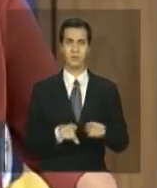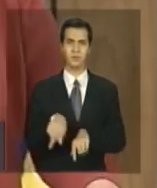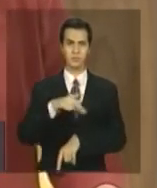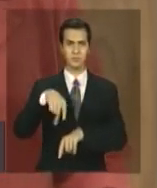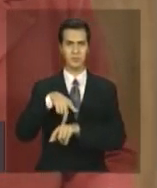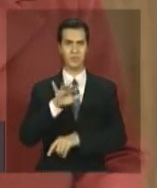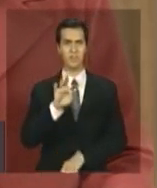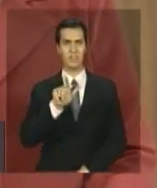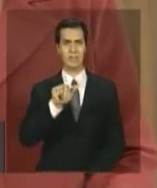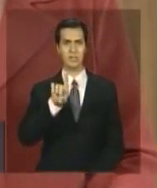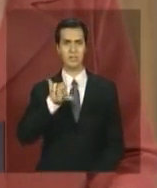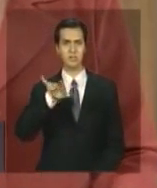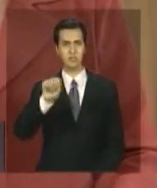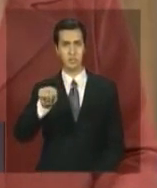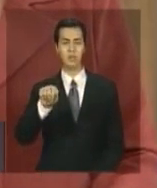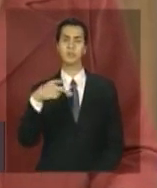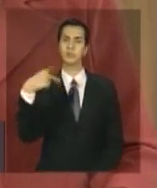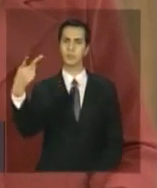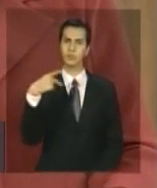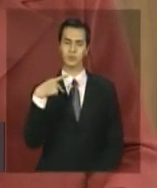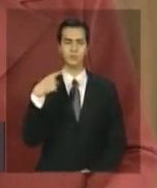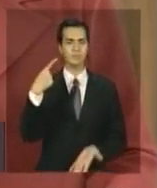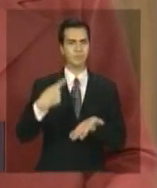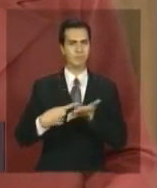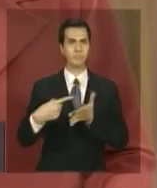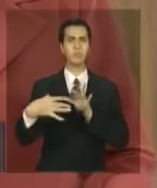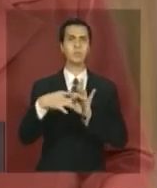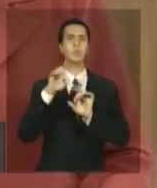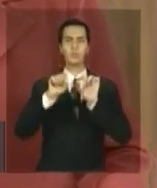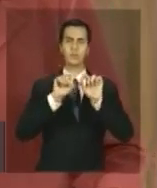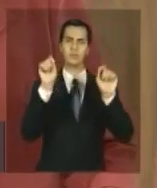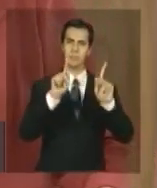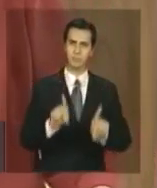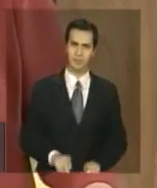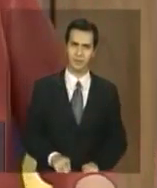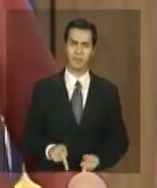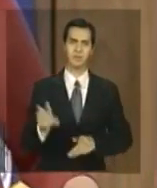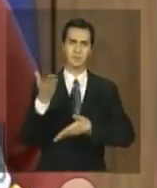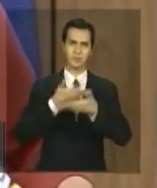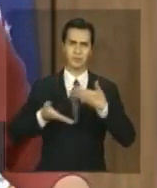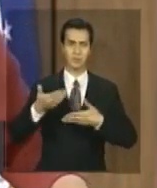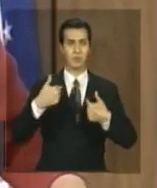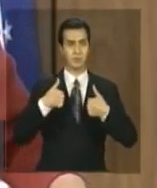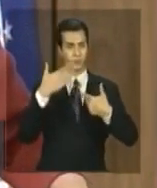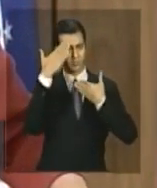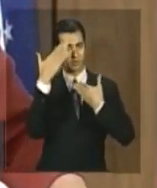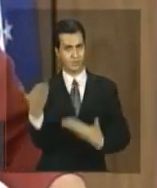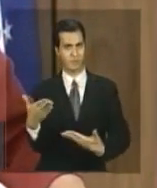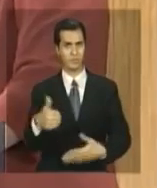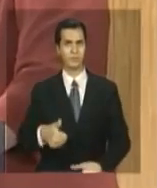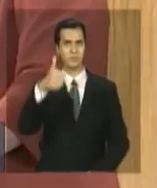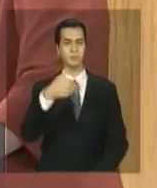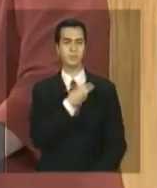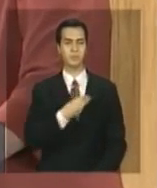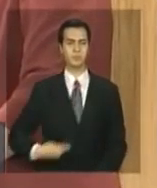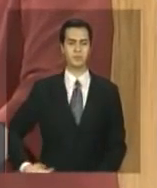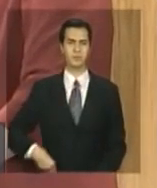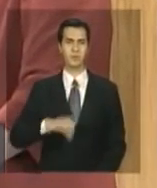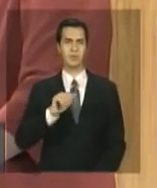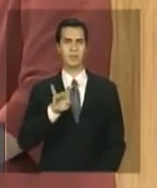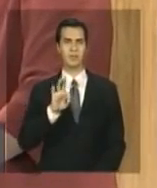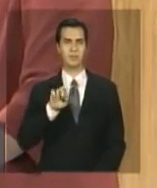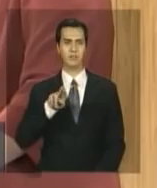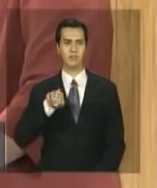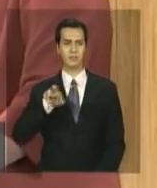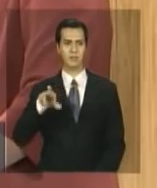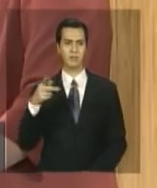o mesmo ideal de paz e de cooperação entre os Estados. Agradeço ao primeiro-ministro Katainen sua visita